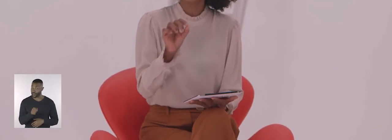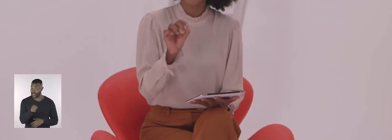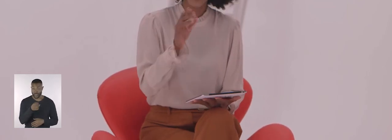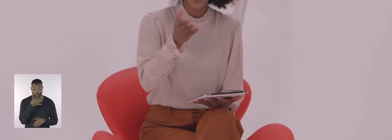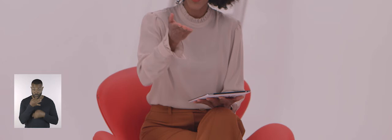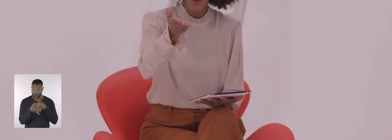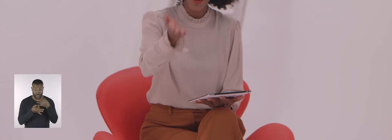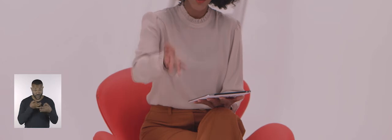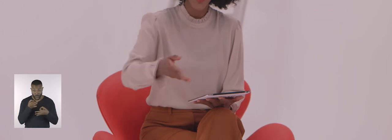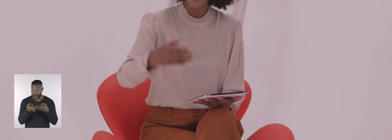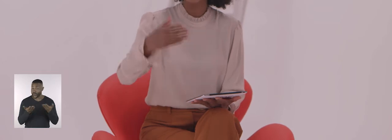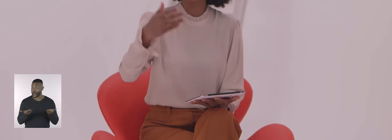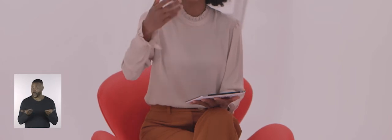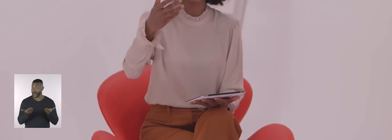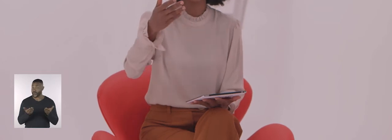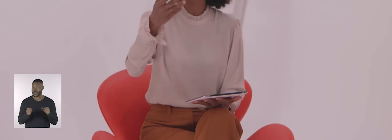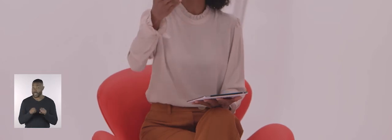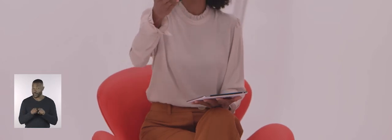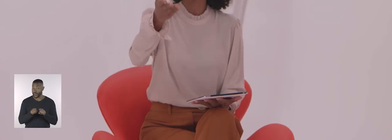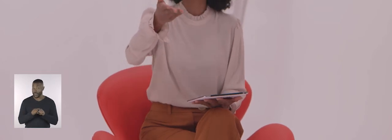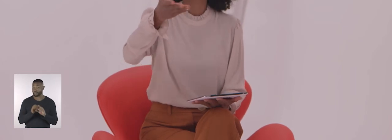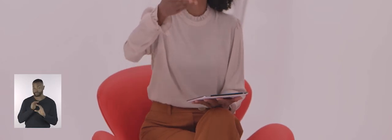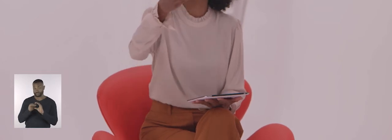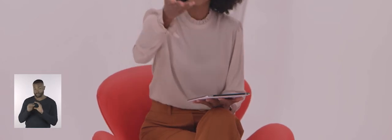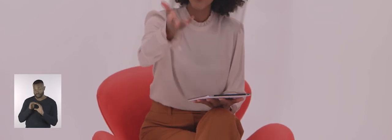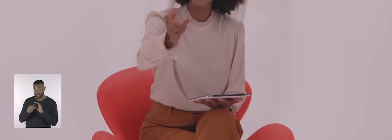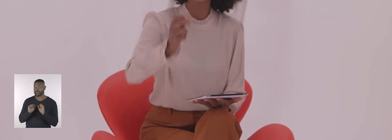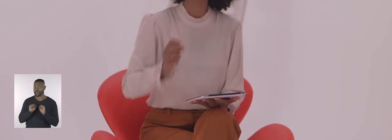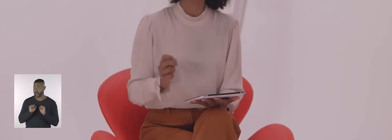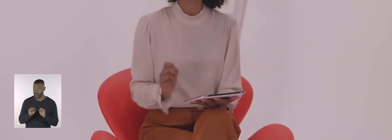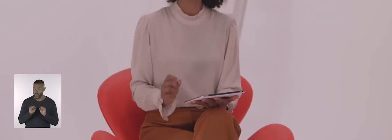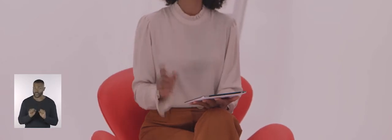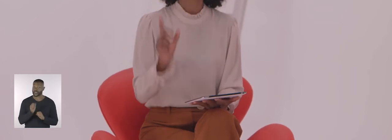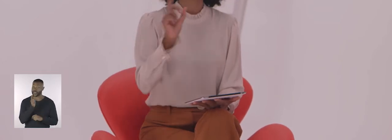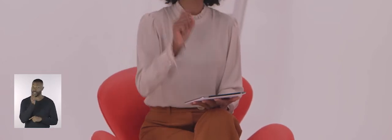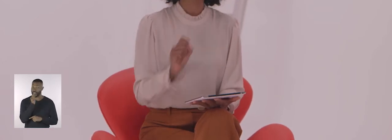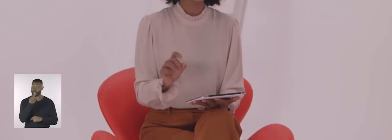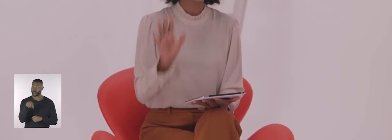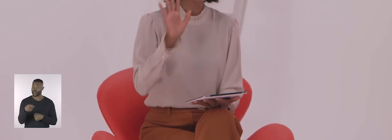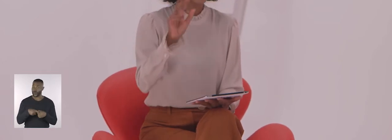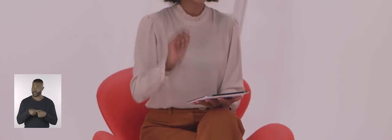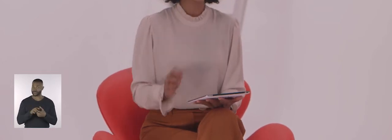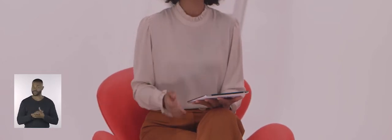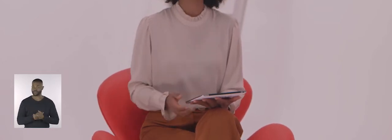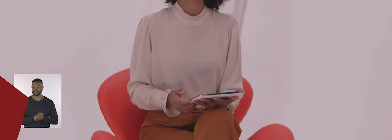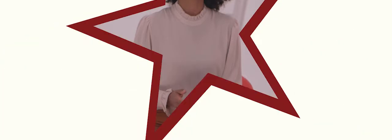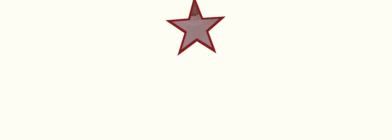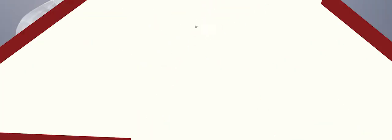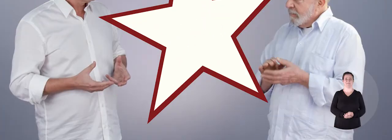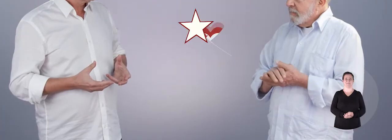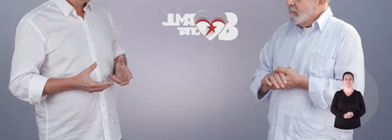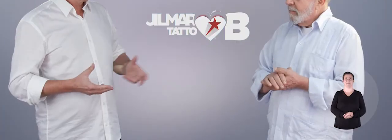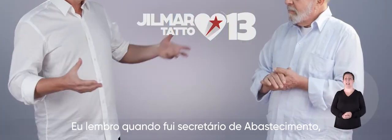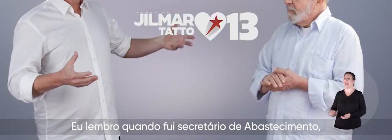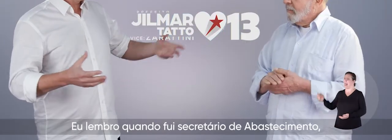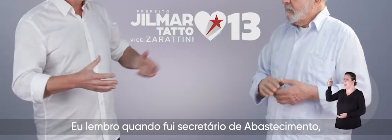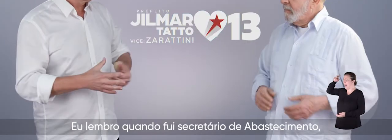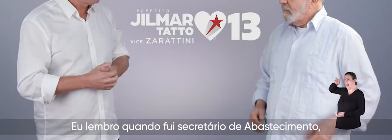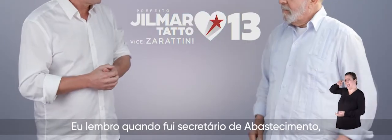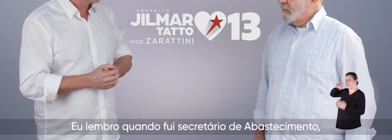13 aproveite você que não comentou não trouxe suas sugestões no chat bebe uma água que a gente volta já